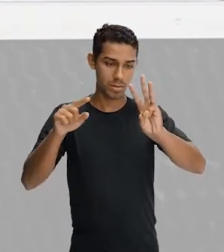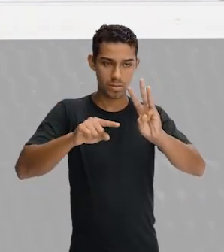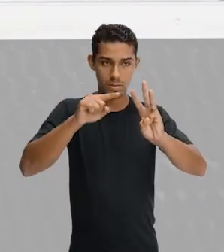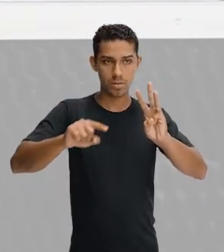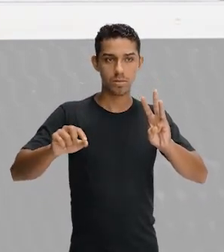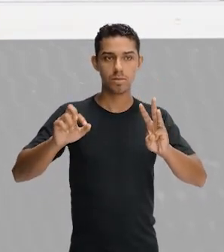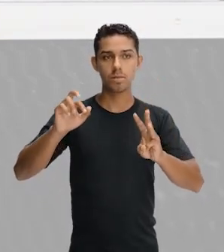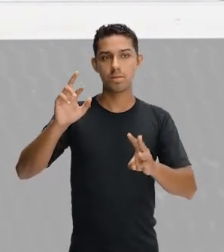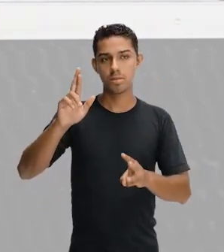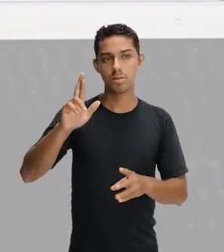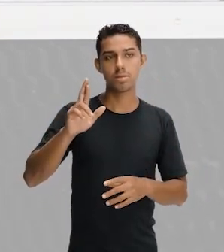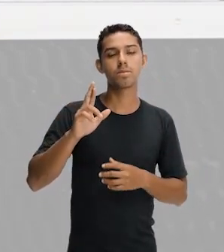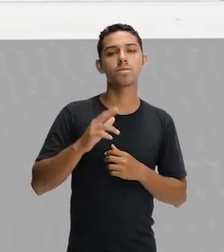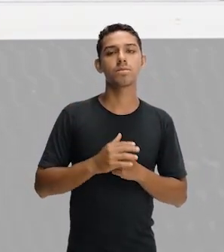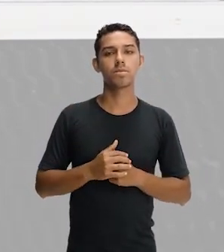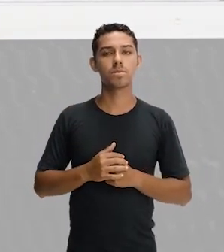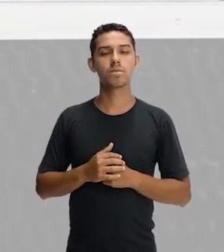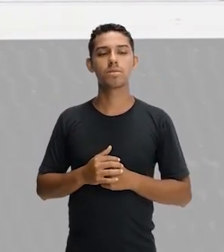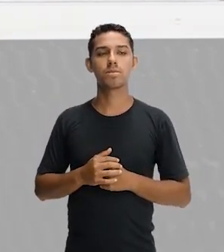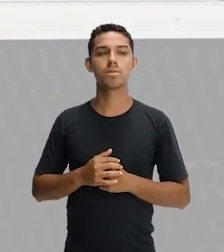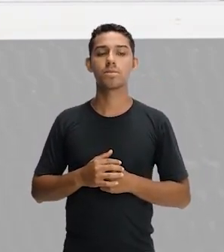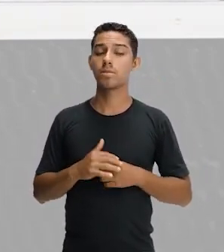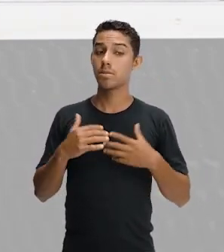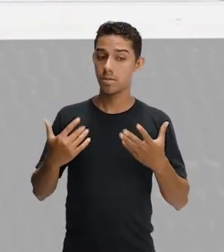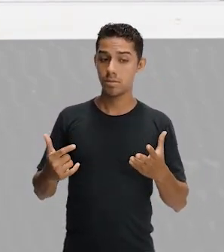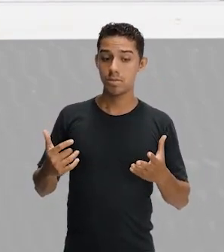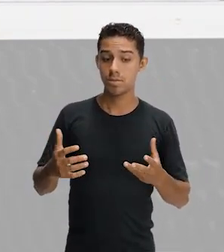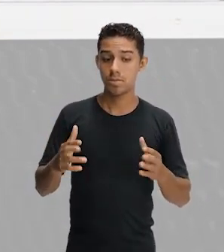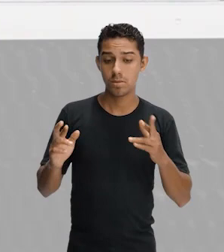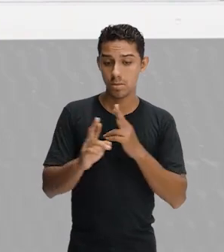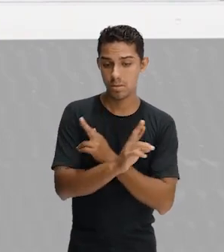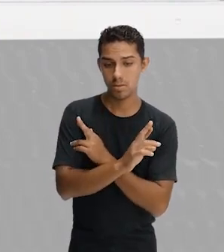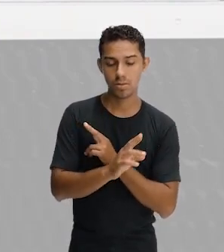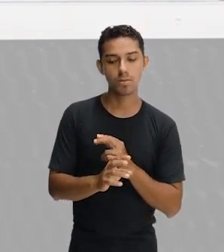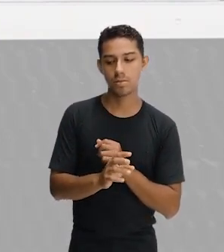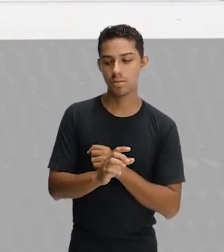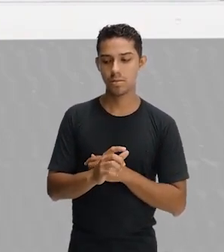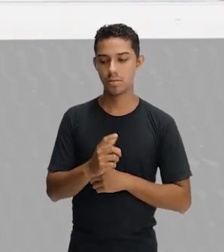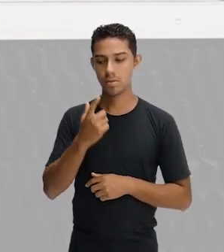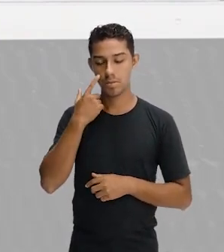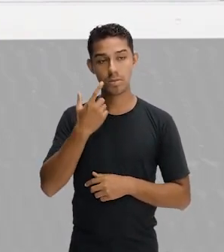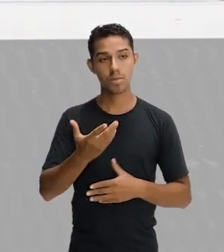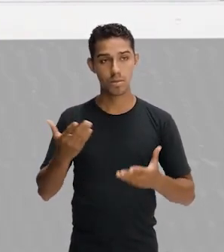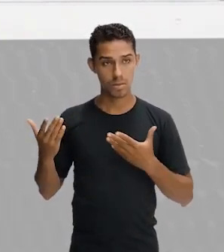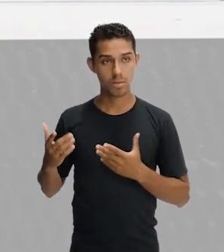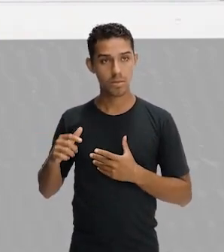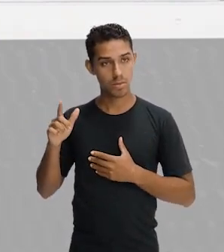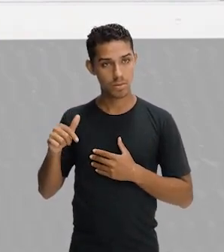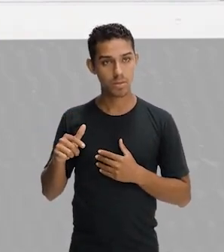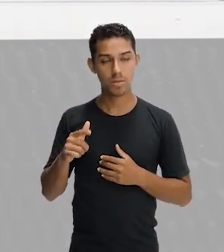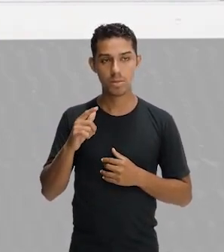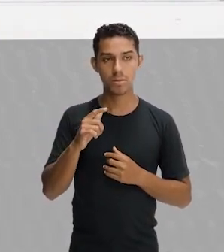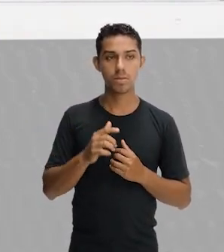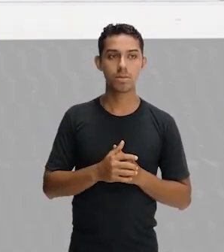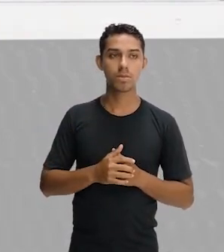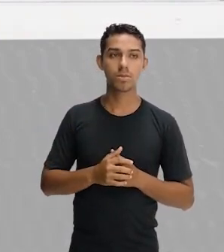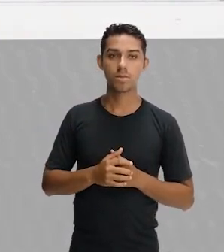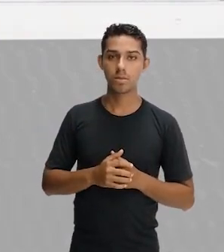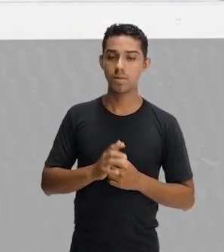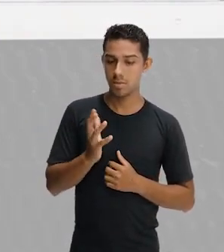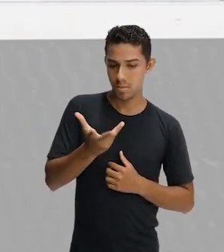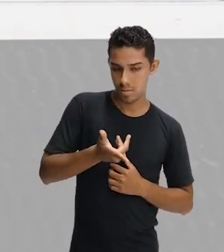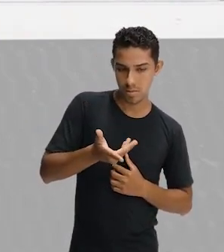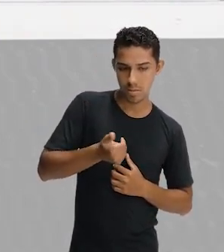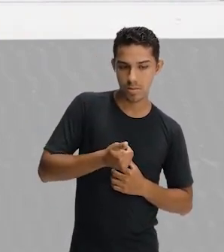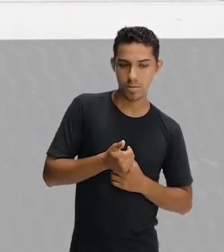Relação entre velocidade linear e velocidade angular é justamente essa. Ó. A velocidade linear é